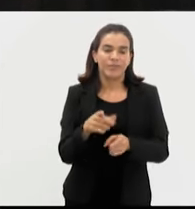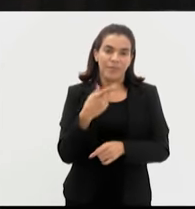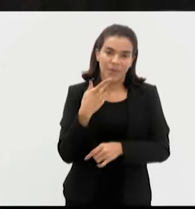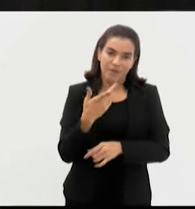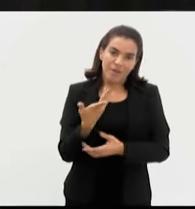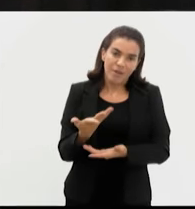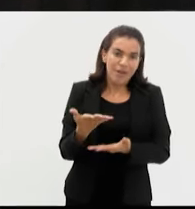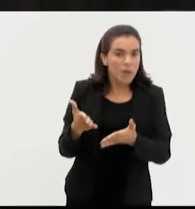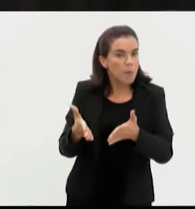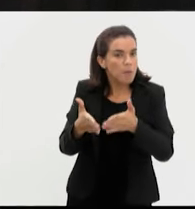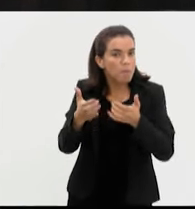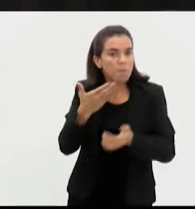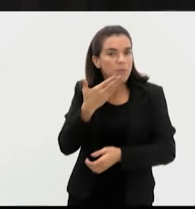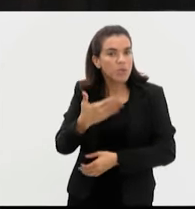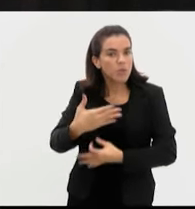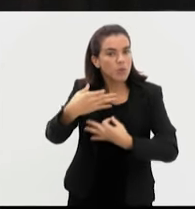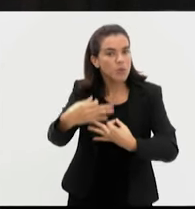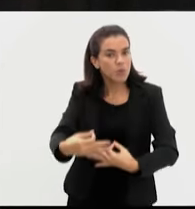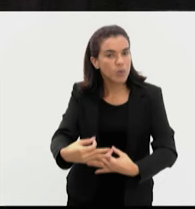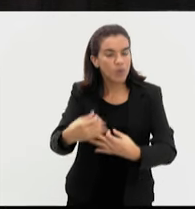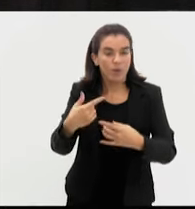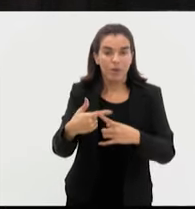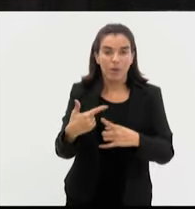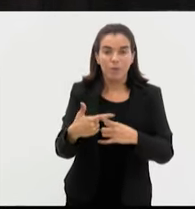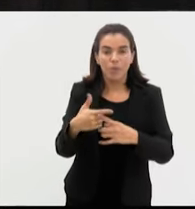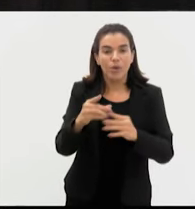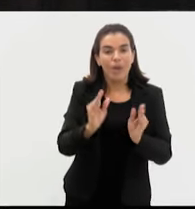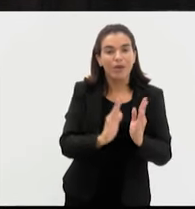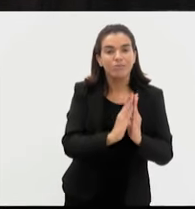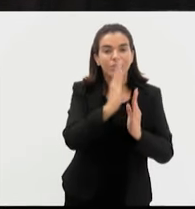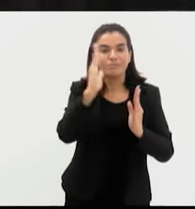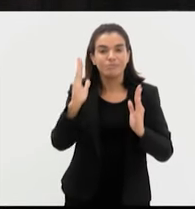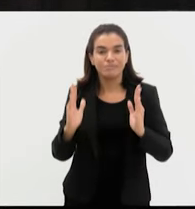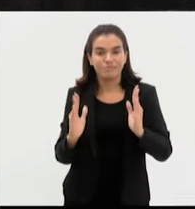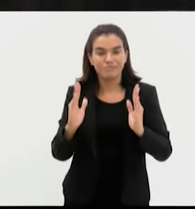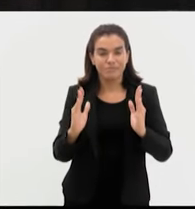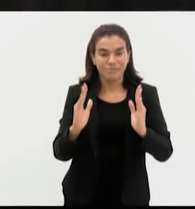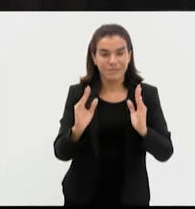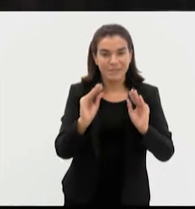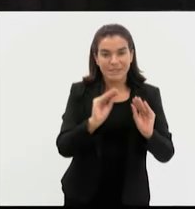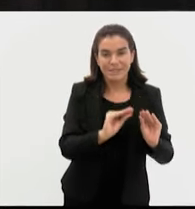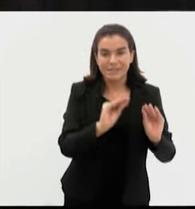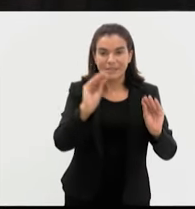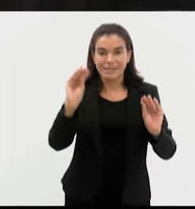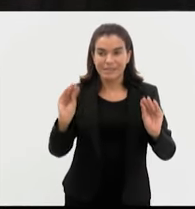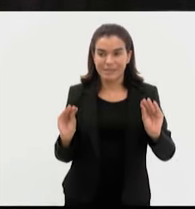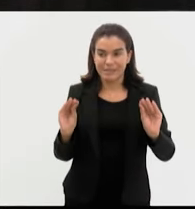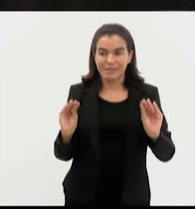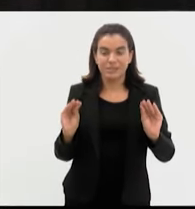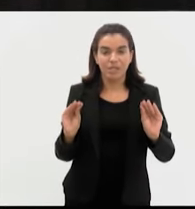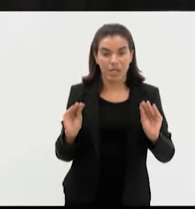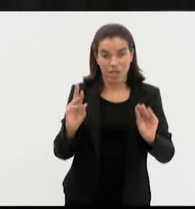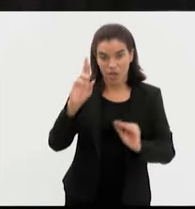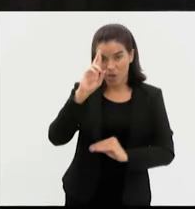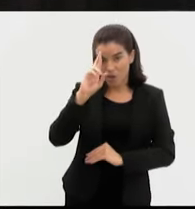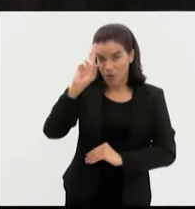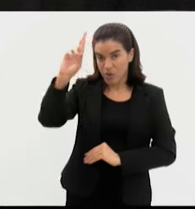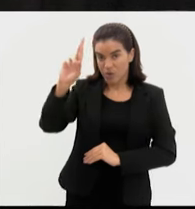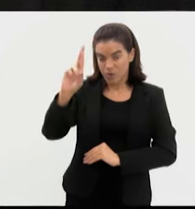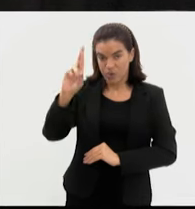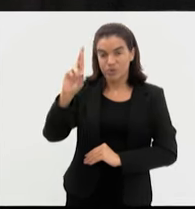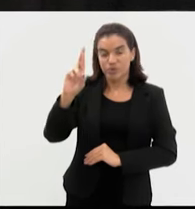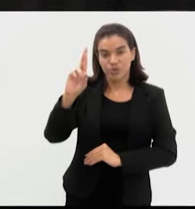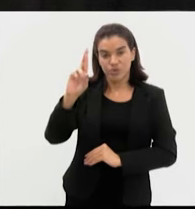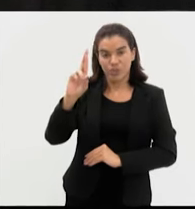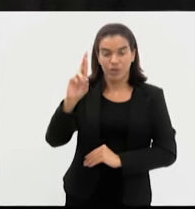pleito justíssimo porque é uma prorrogação Isto é dar ao chefe do executivo do do